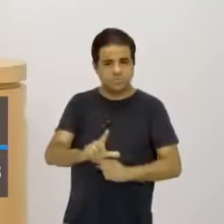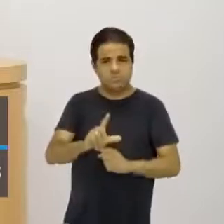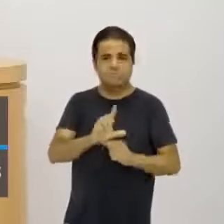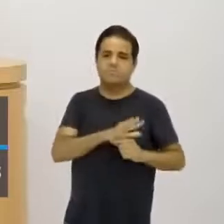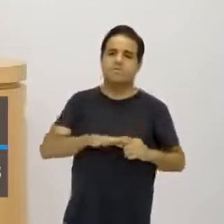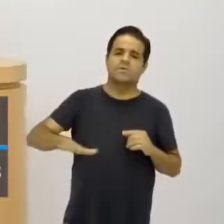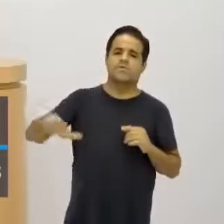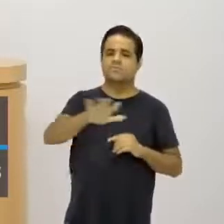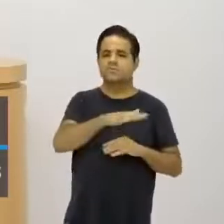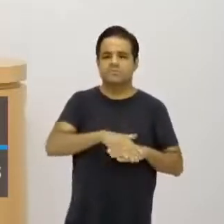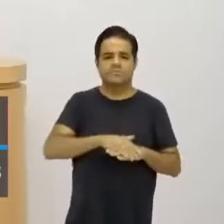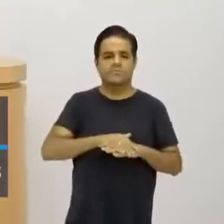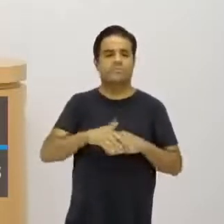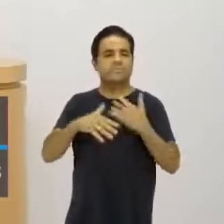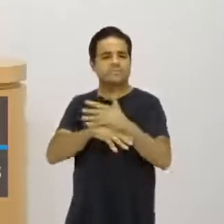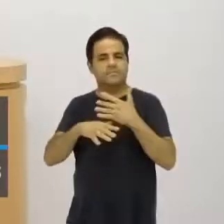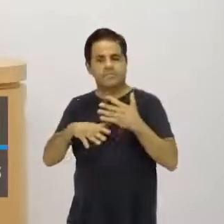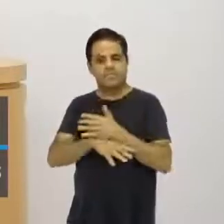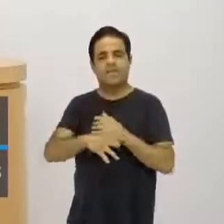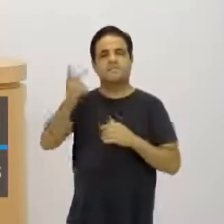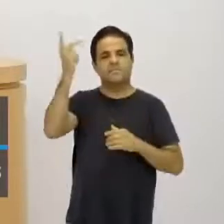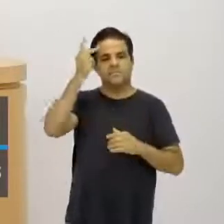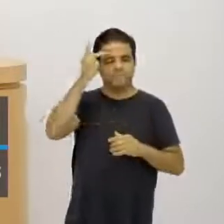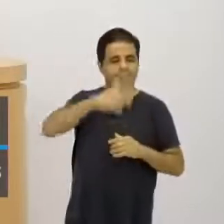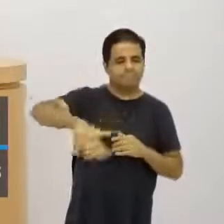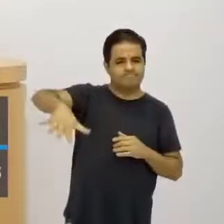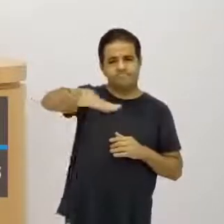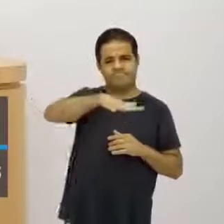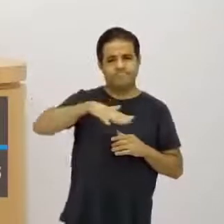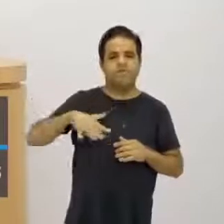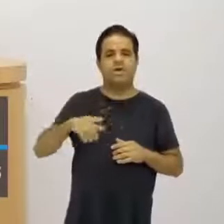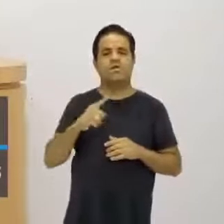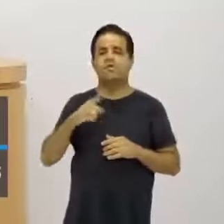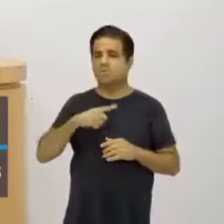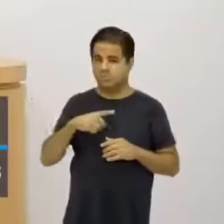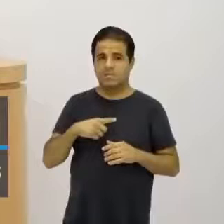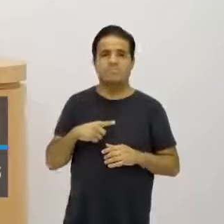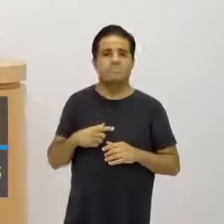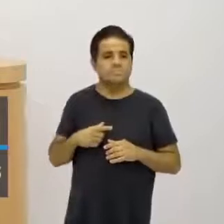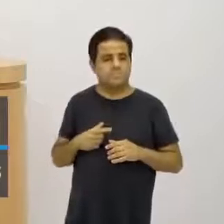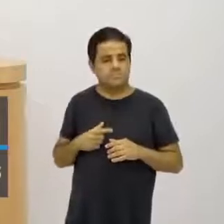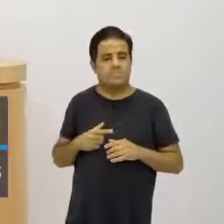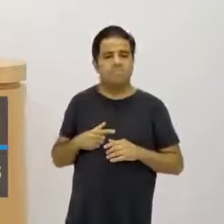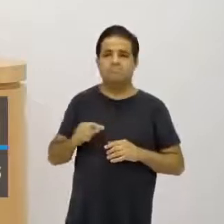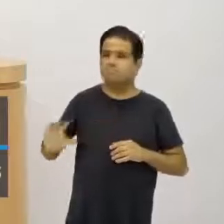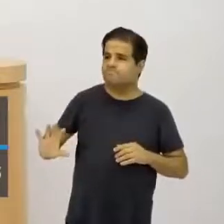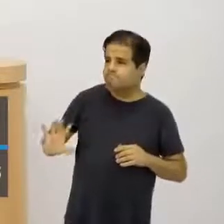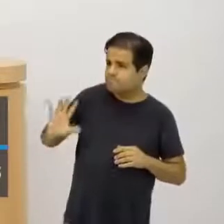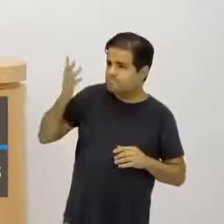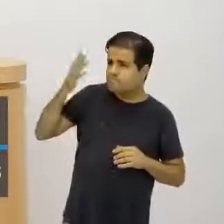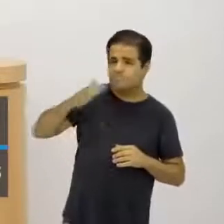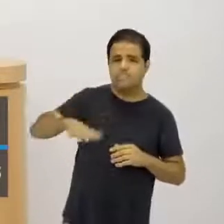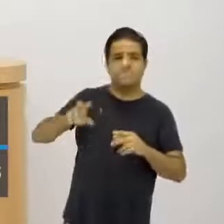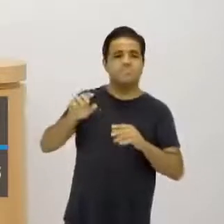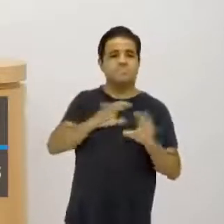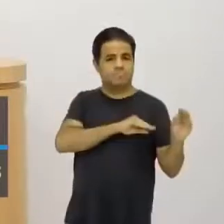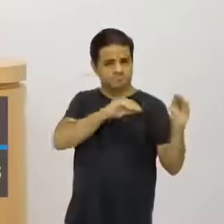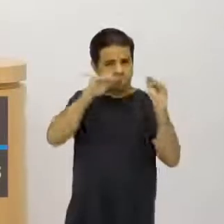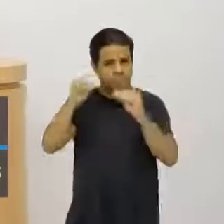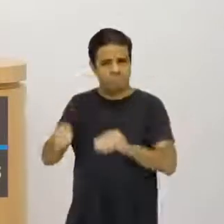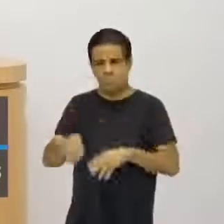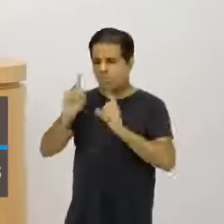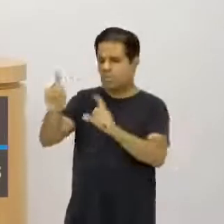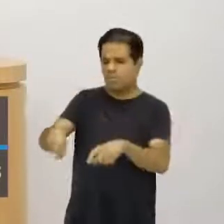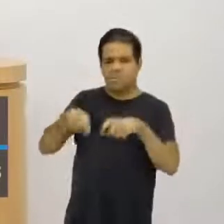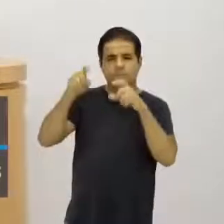e, mais especificamente, na cidade de São Paulo e arredores. A gente tem aqui o fenômeno do êxodo rural. O que é o